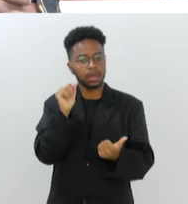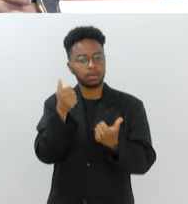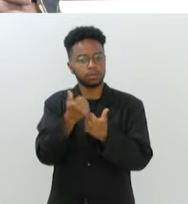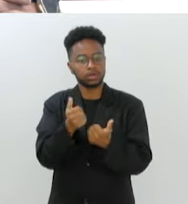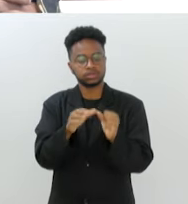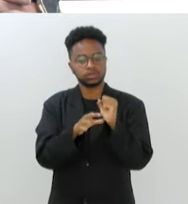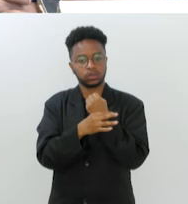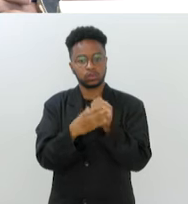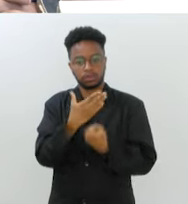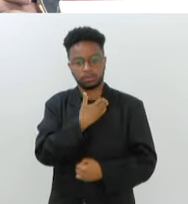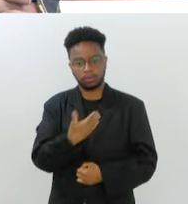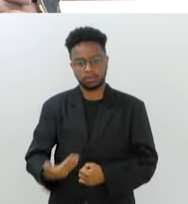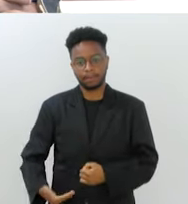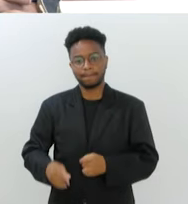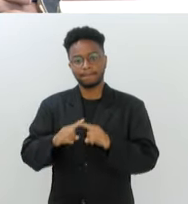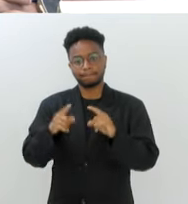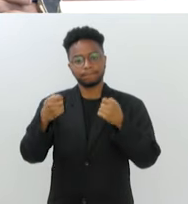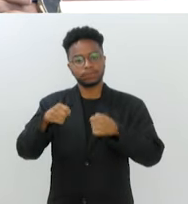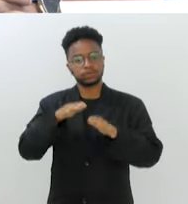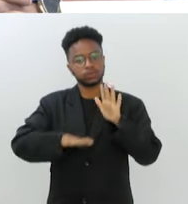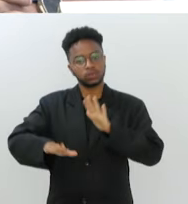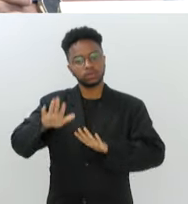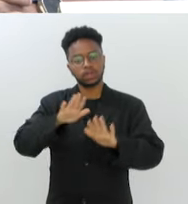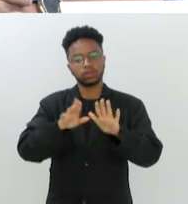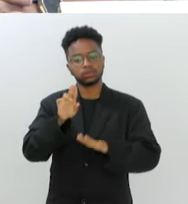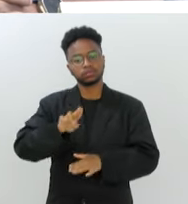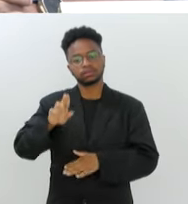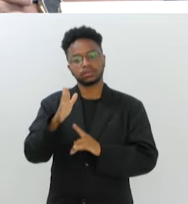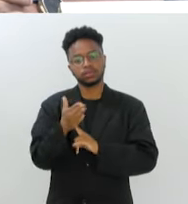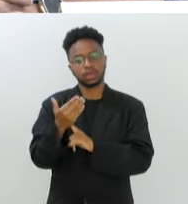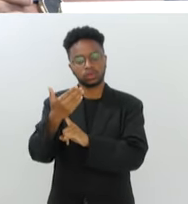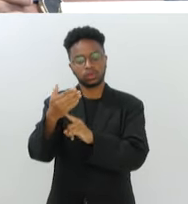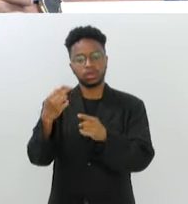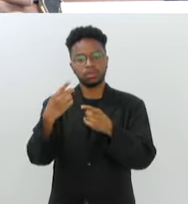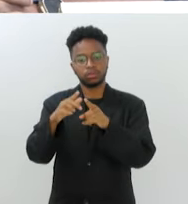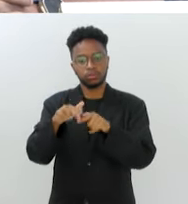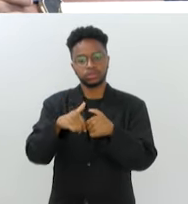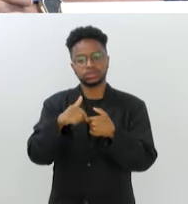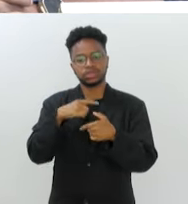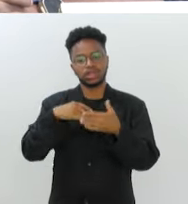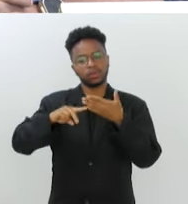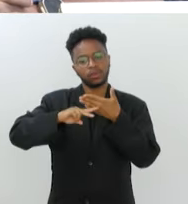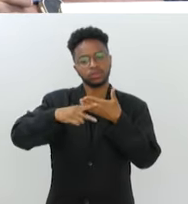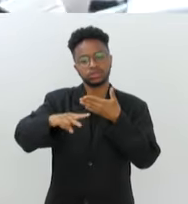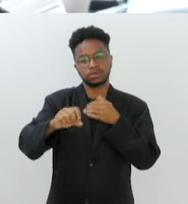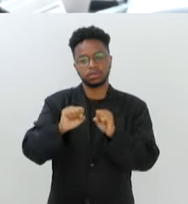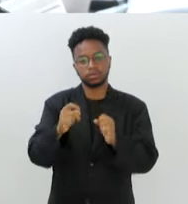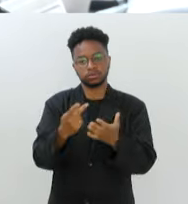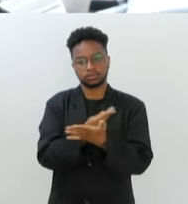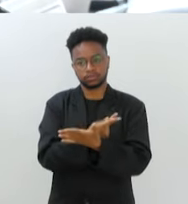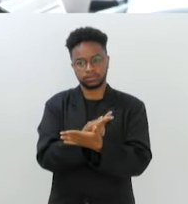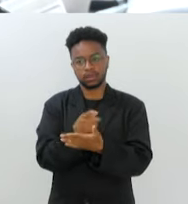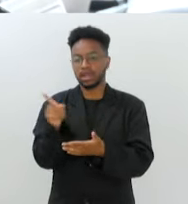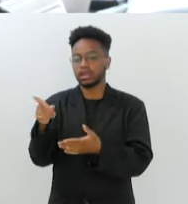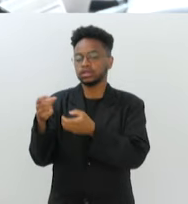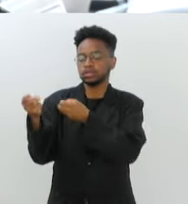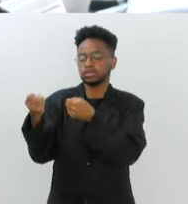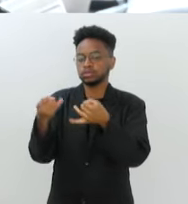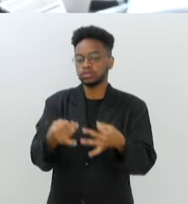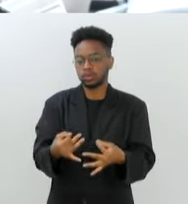preciso cautela na escolha dessa tecnologia por conta dos efeitos colaterais que elas podem causar. Ele explicou